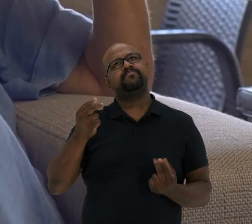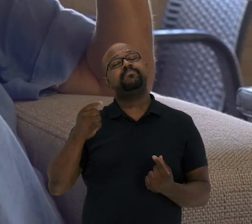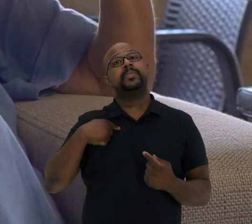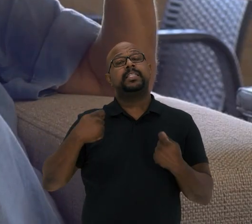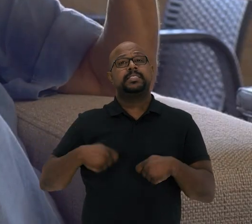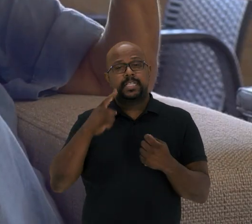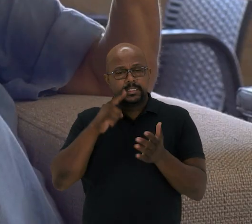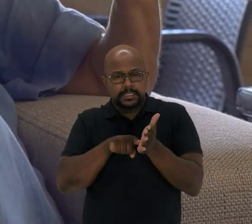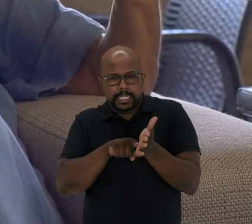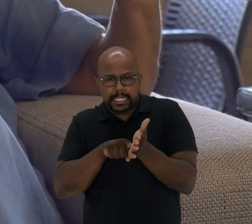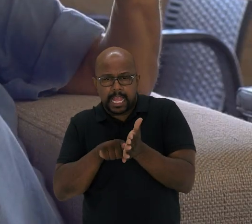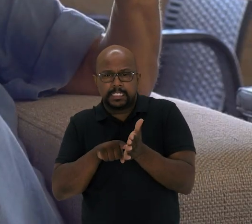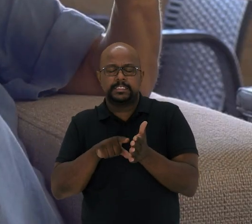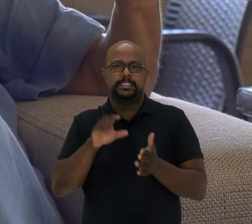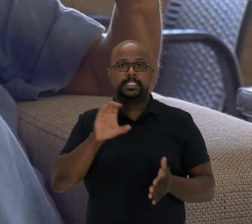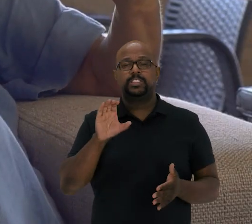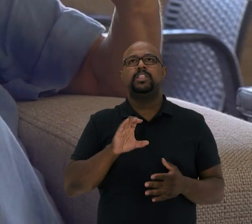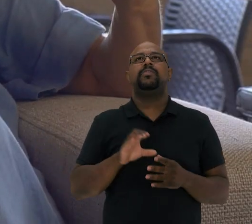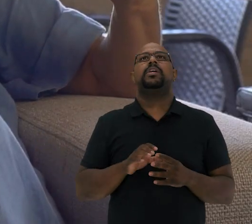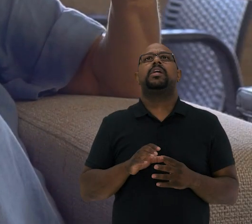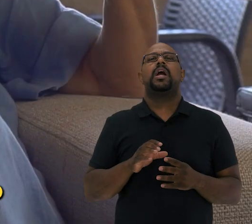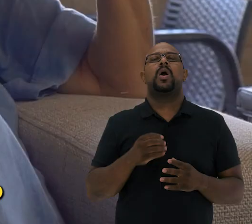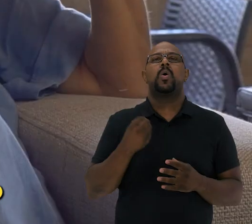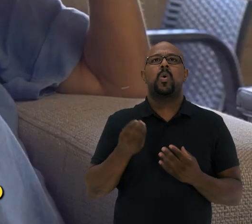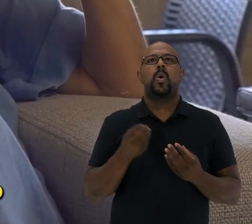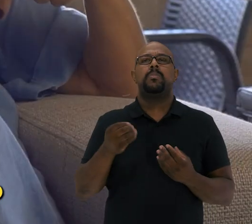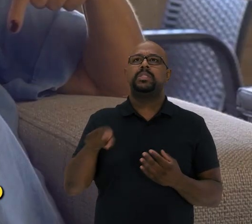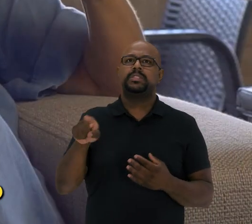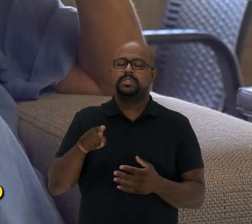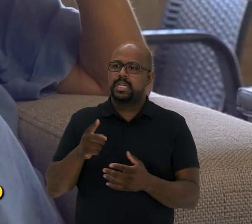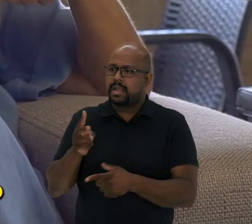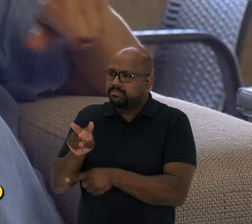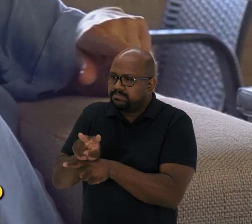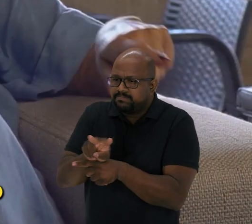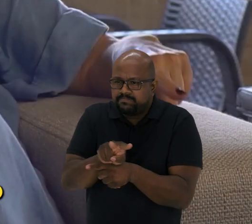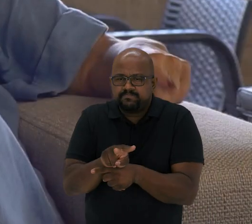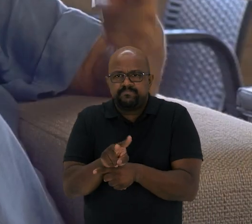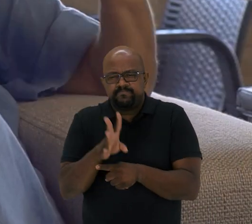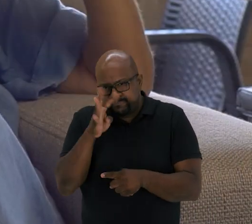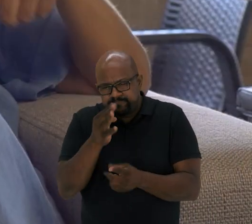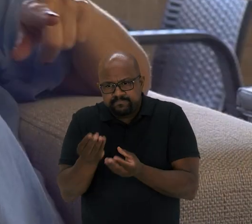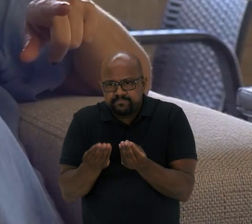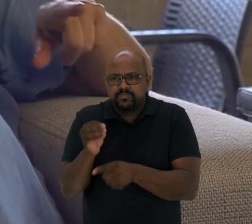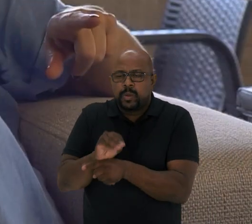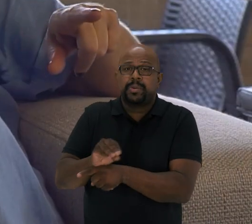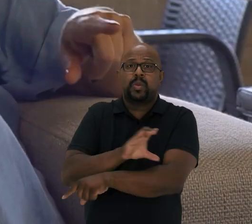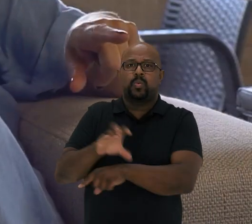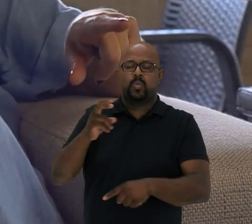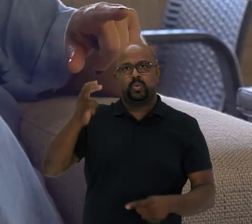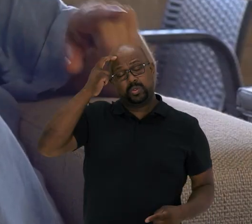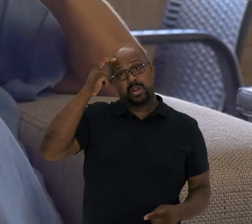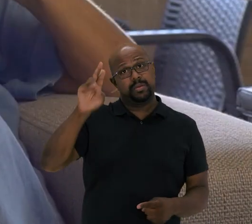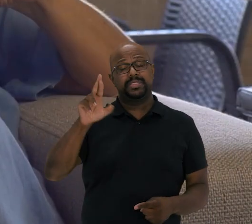da necessidade de análise científica, como ele se deu conta da preservação do bem